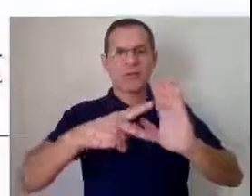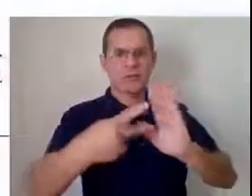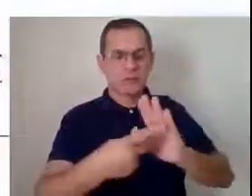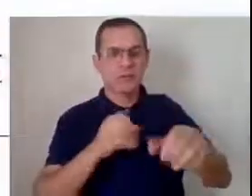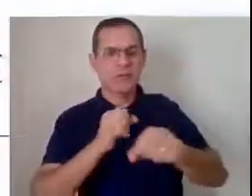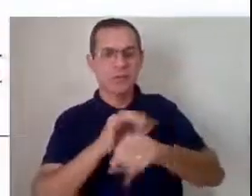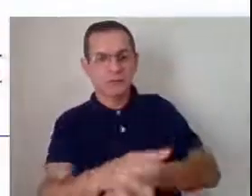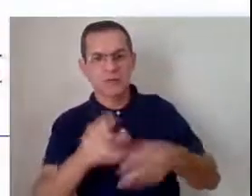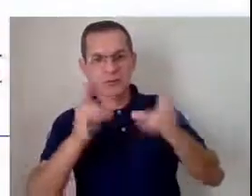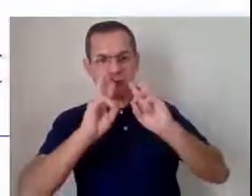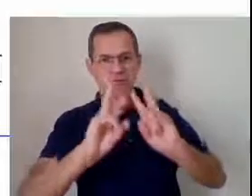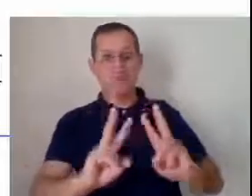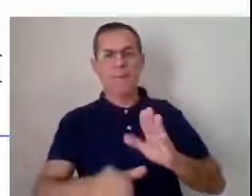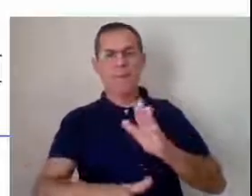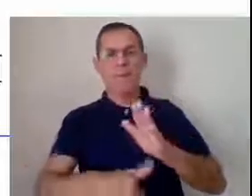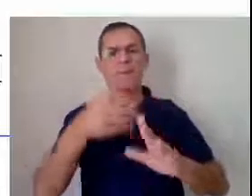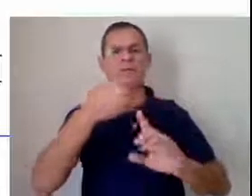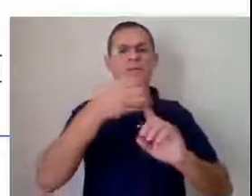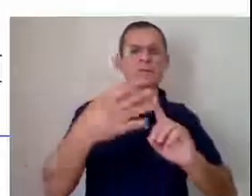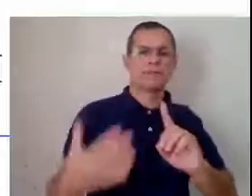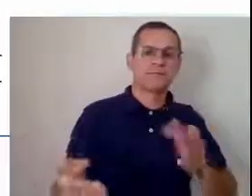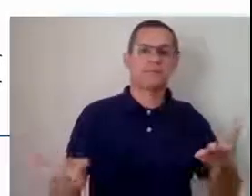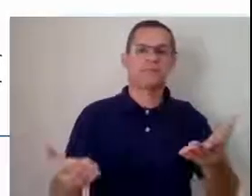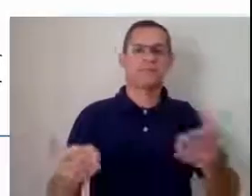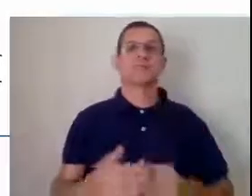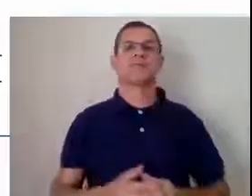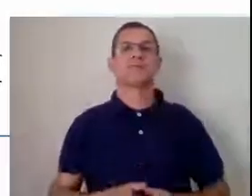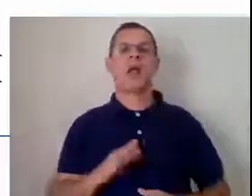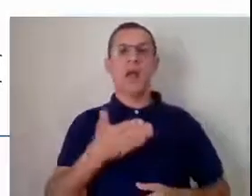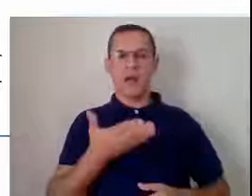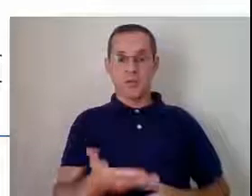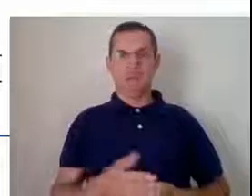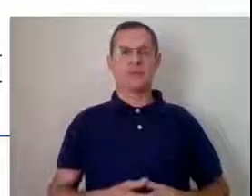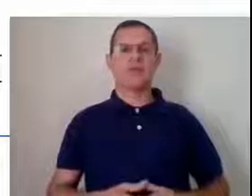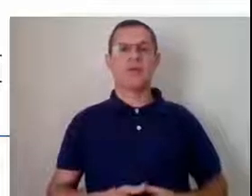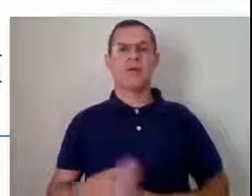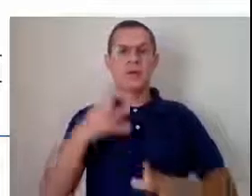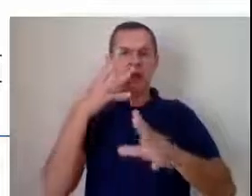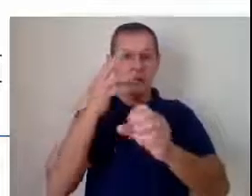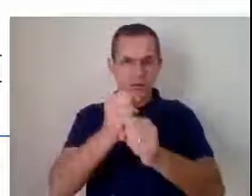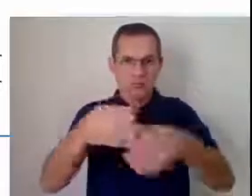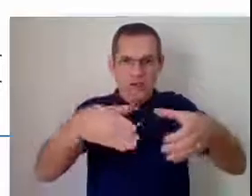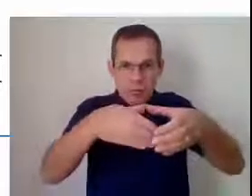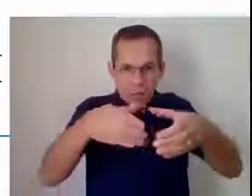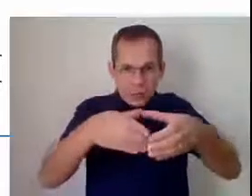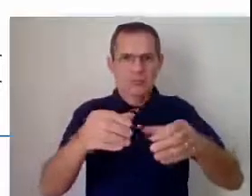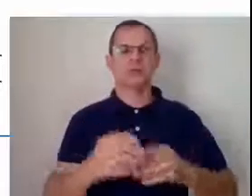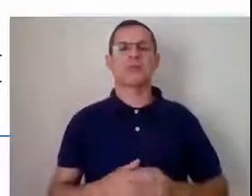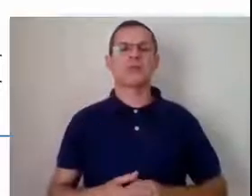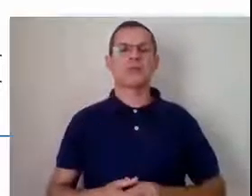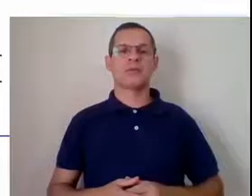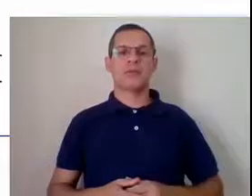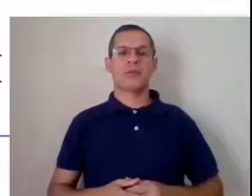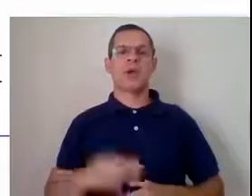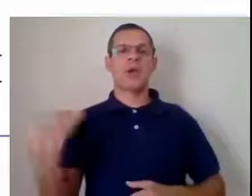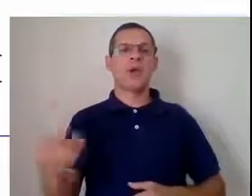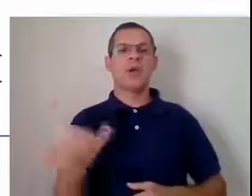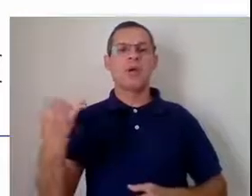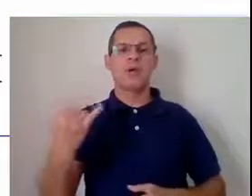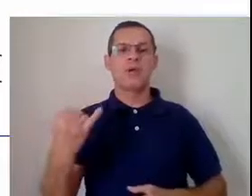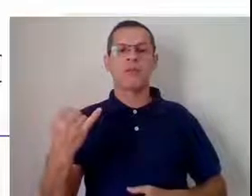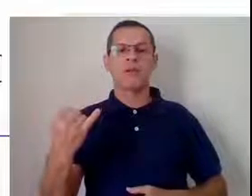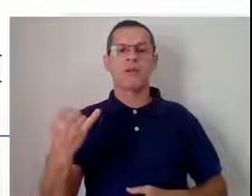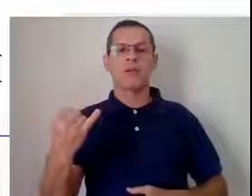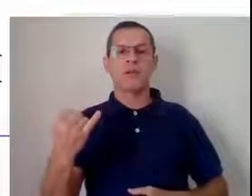ao quadro para as primeiras definições. Então, a álgebra de conjuntos é um importante ramo